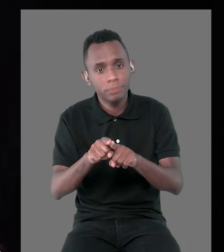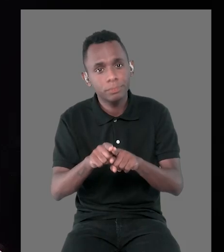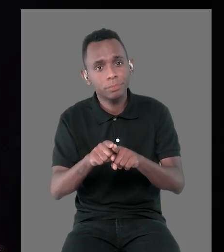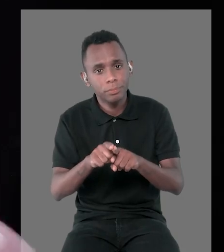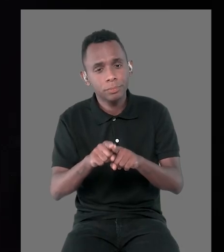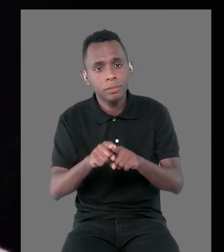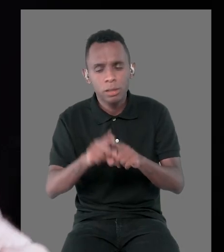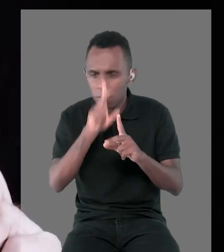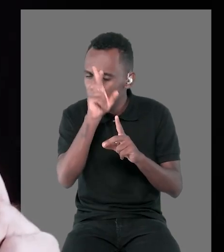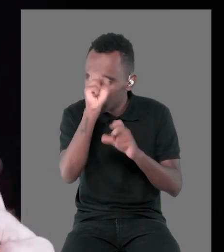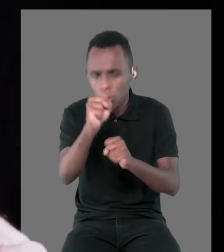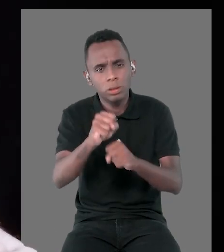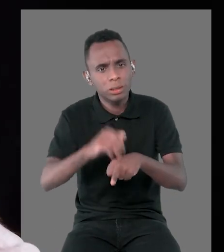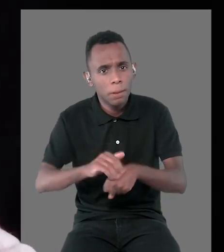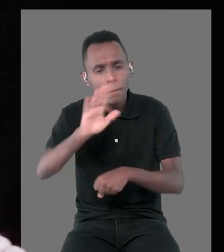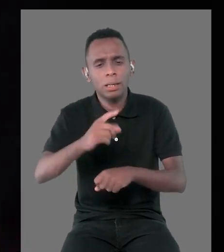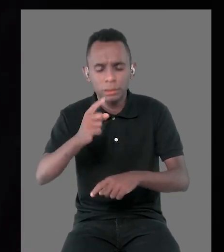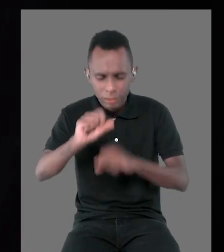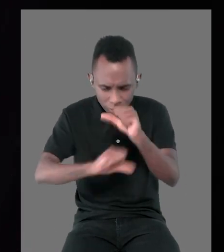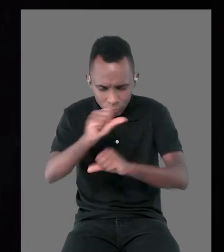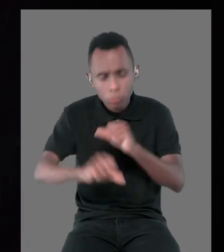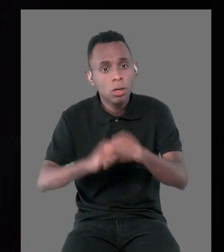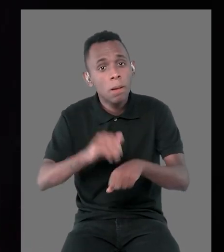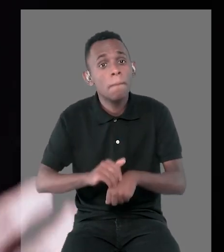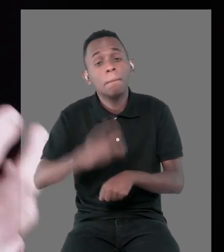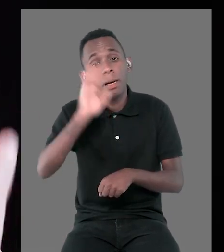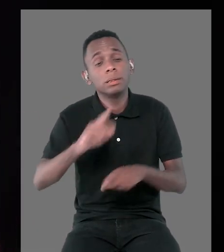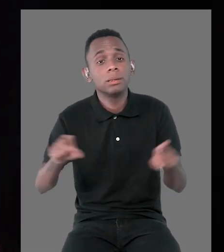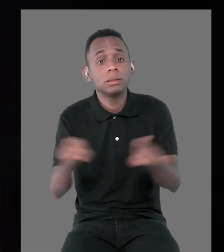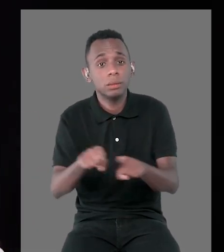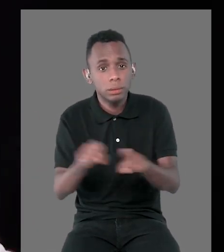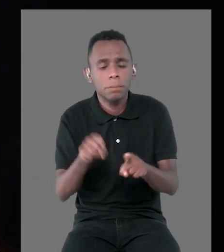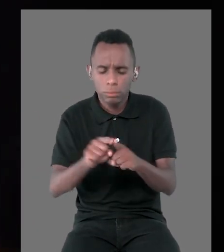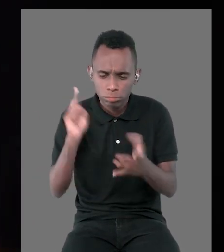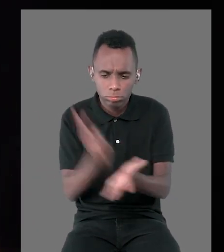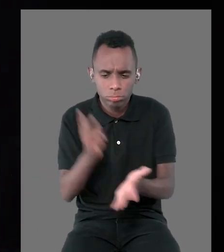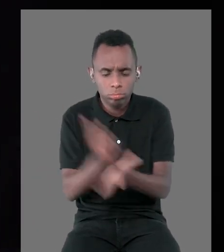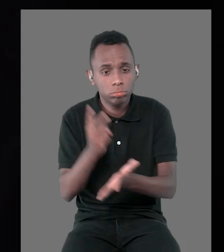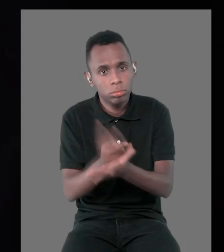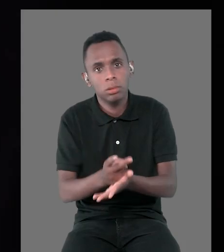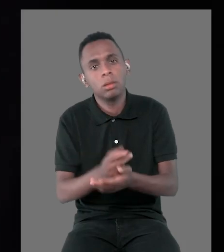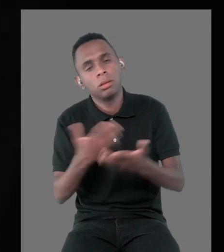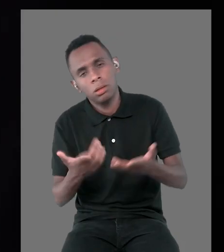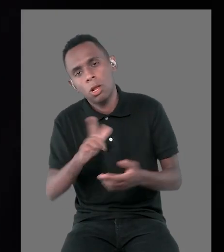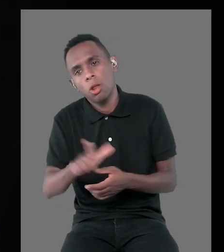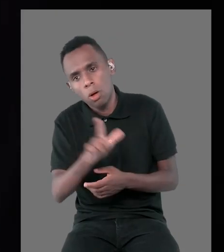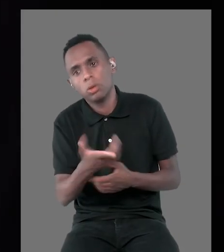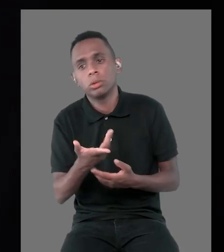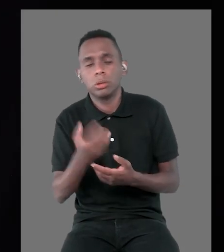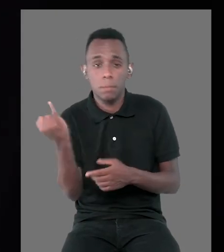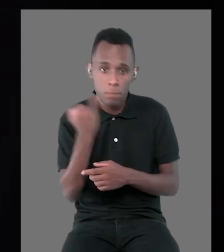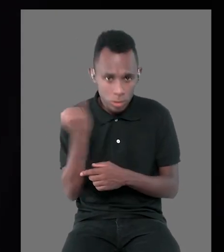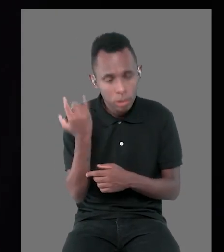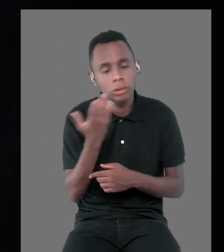ele mais forte, mais transformador ainda, e mais pertinente. Não que não tenha sido pertinente o Instituto Terra, ele